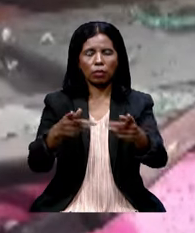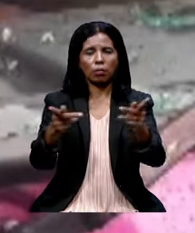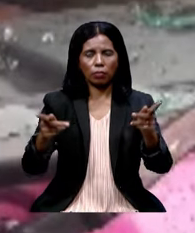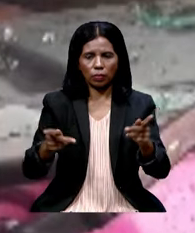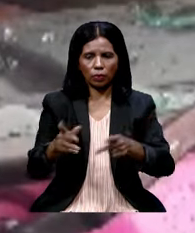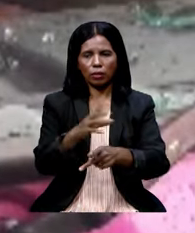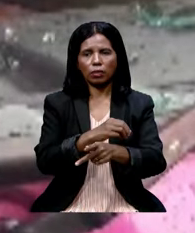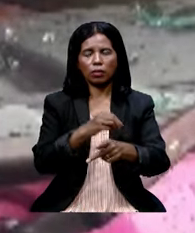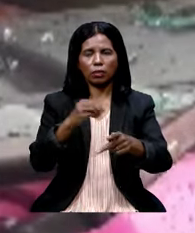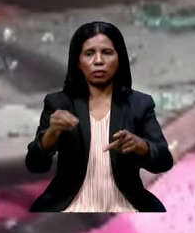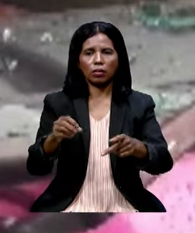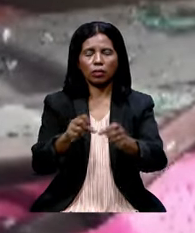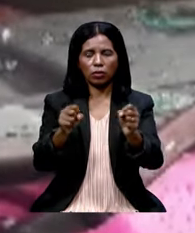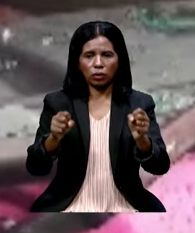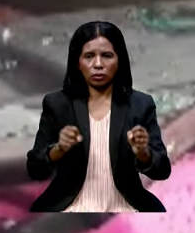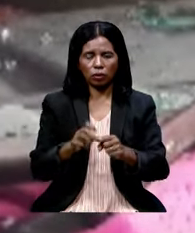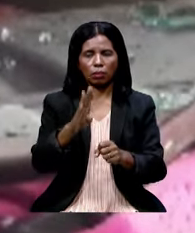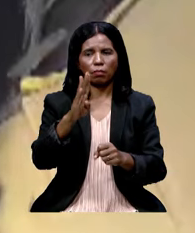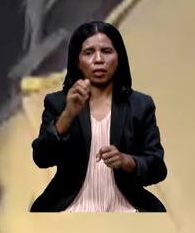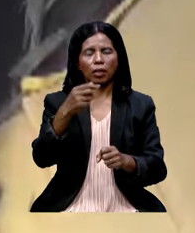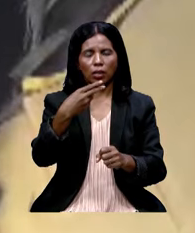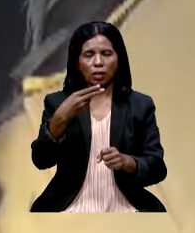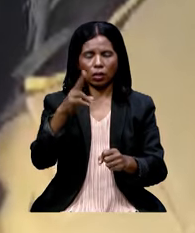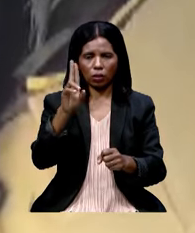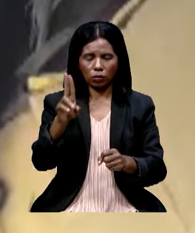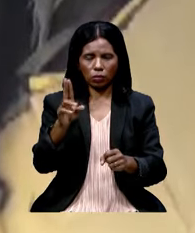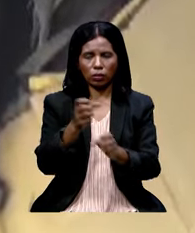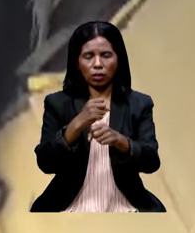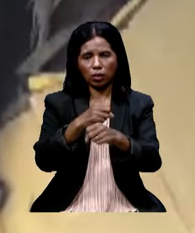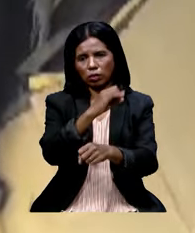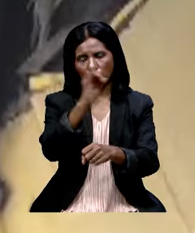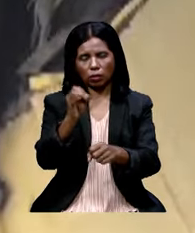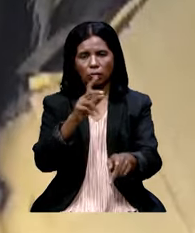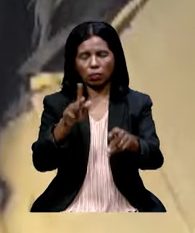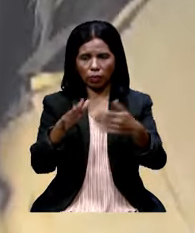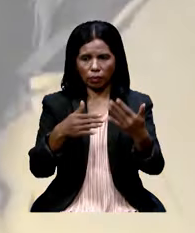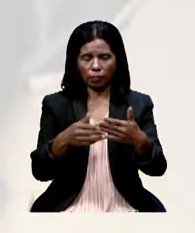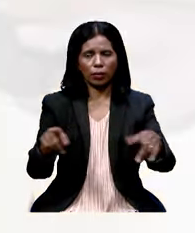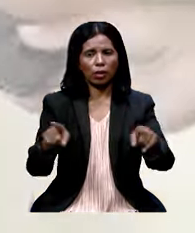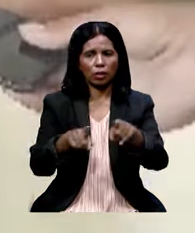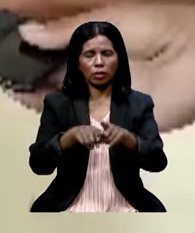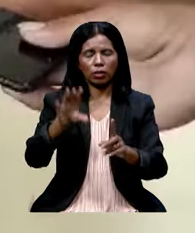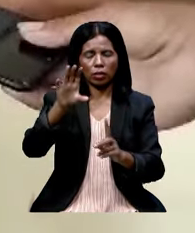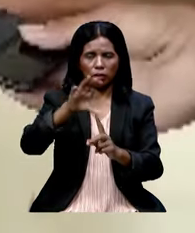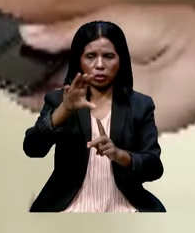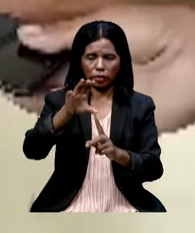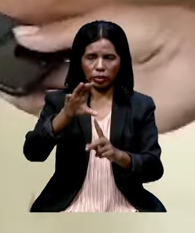no autoridade suku bahu atu halo identificação ba suspeito. Anesan comandante esquadra